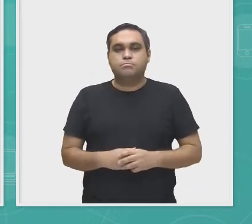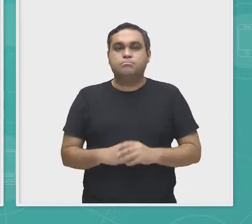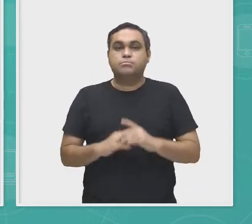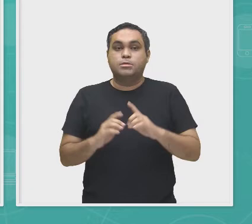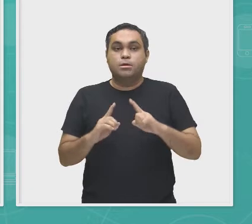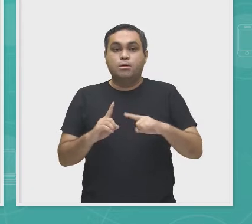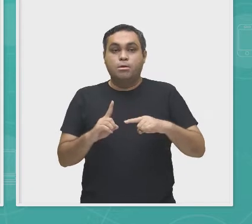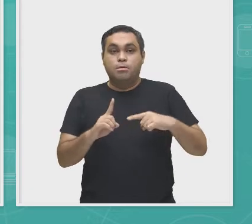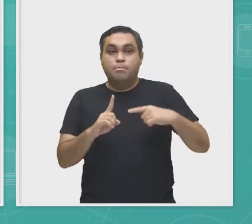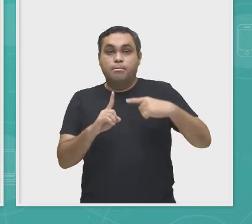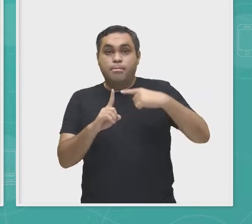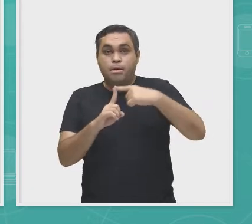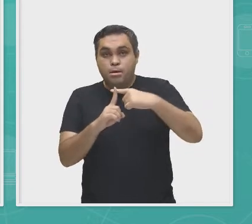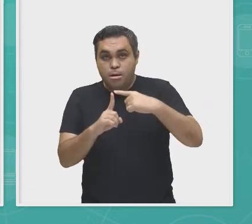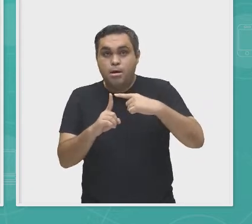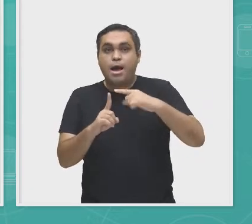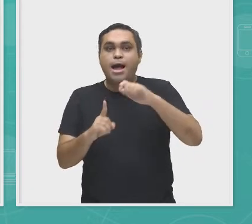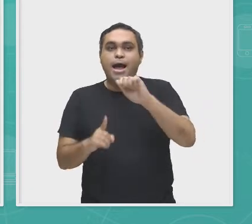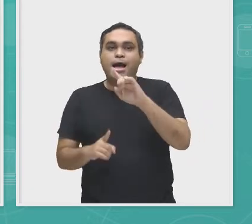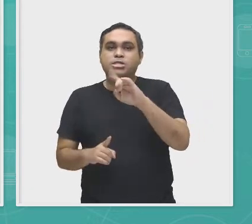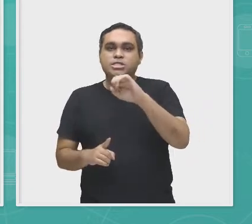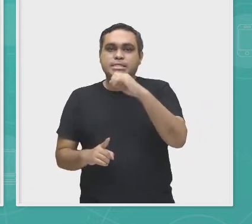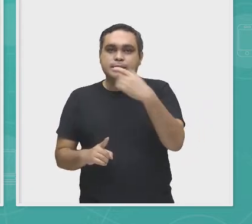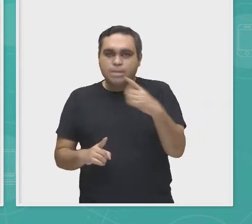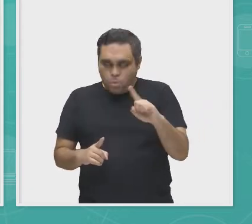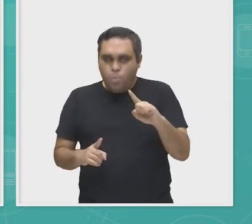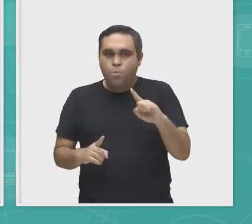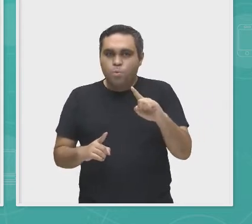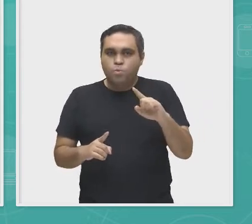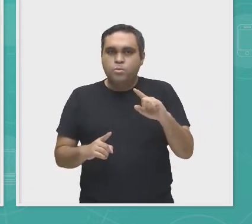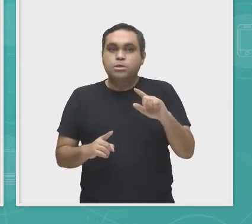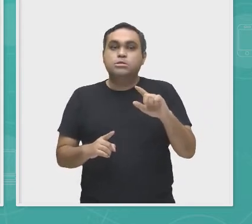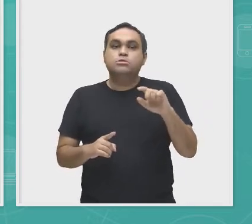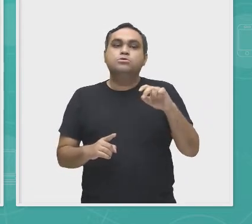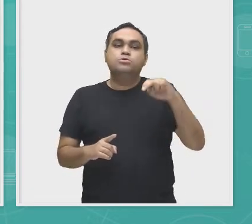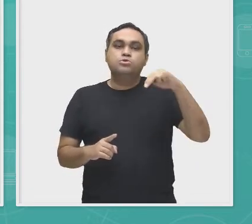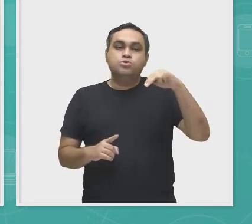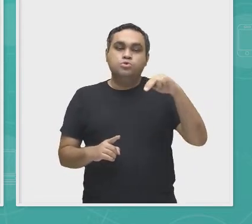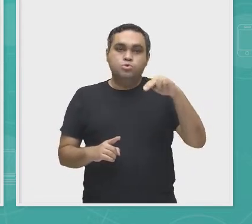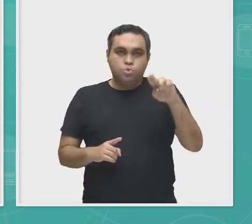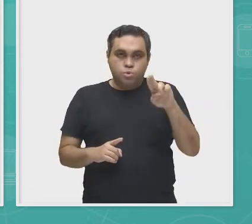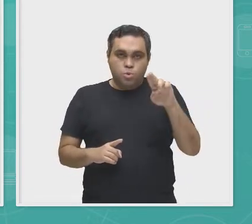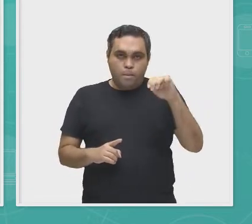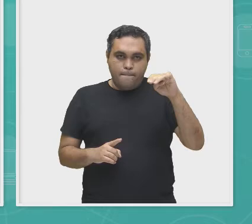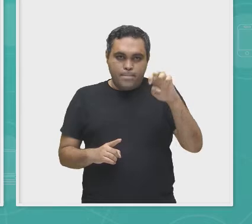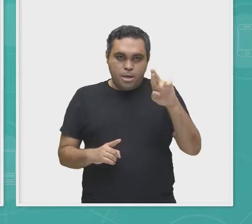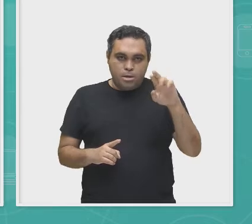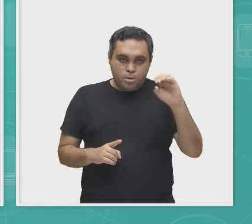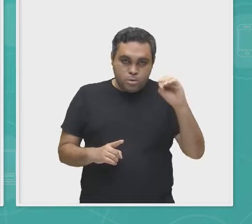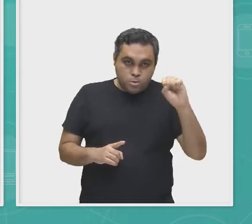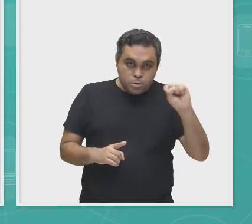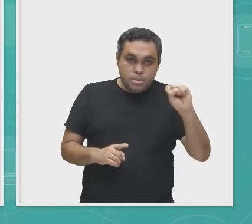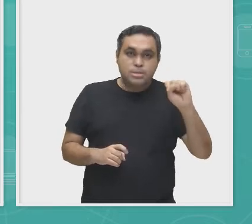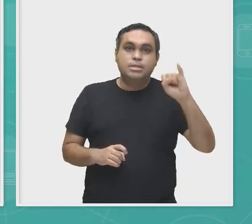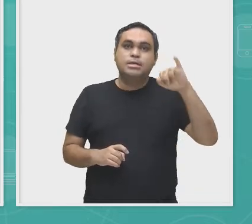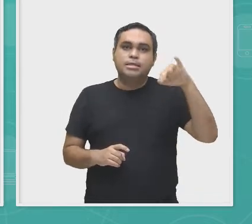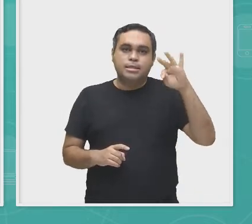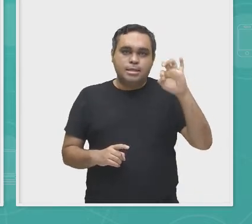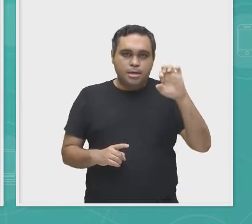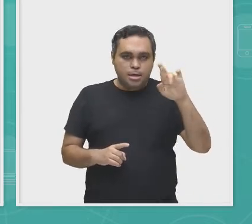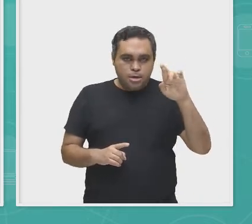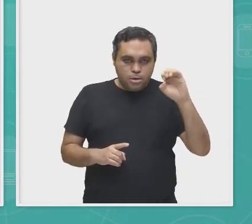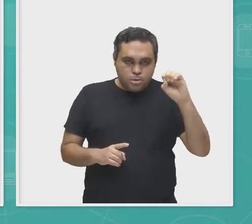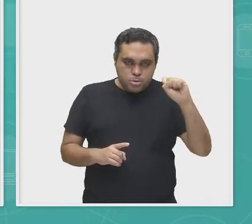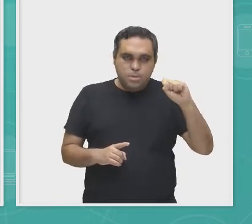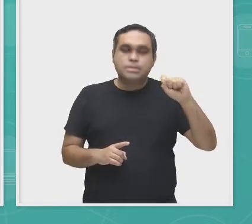Adição de números inteiros. Então, pessoal, existe aqui algumas situações relacionadas às operações com números